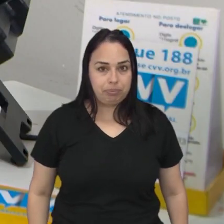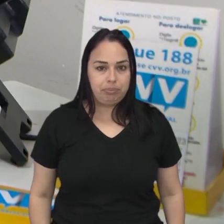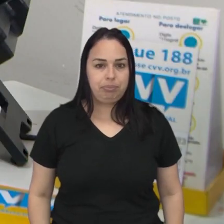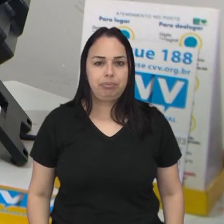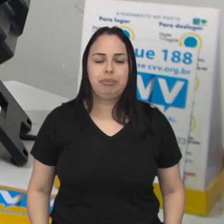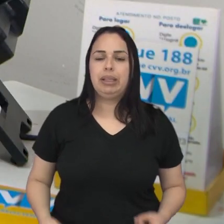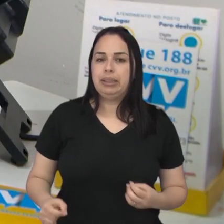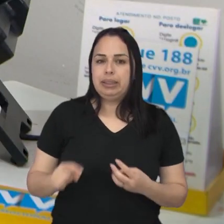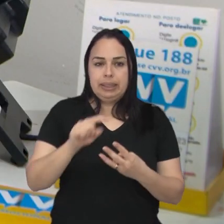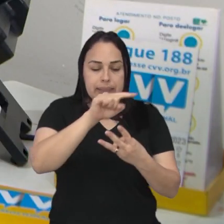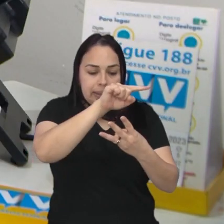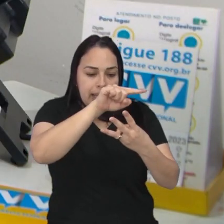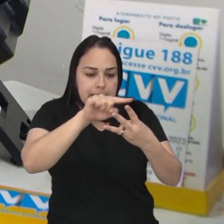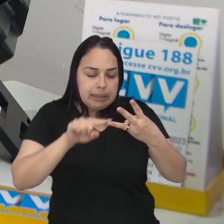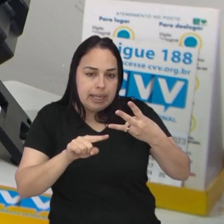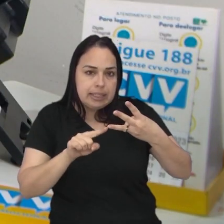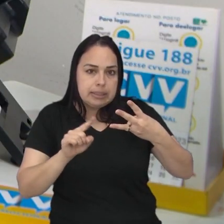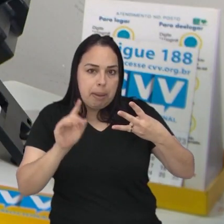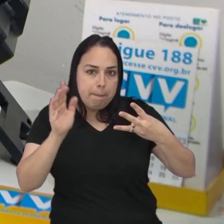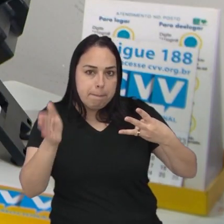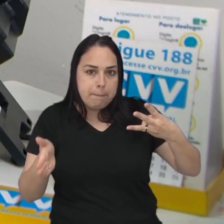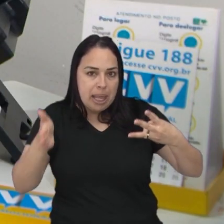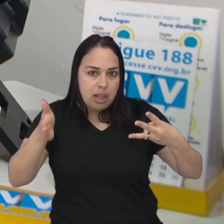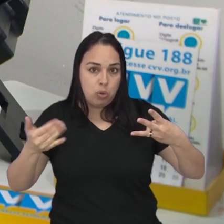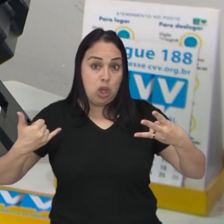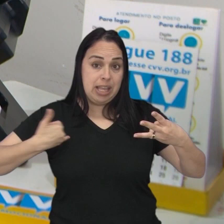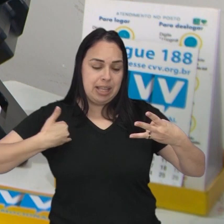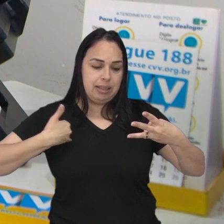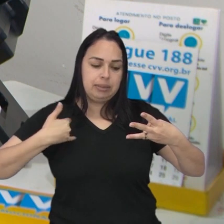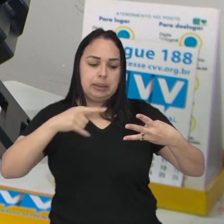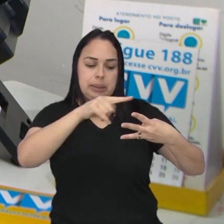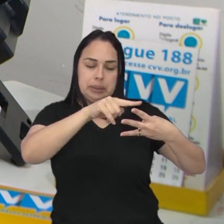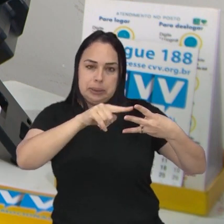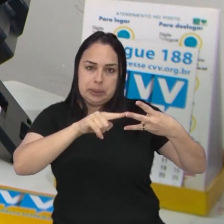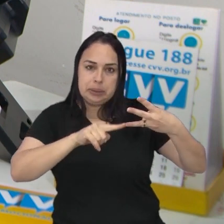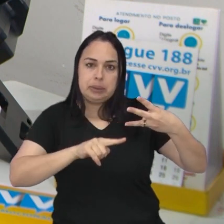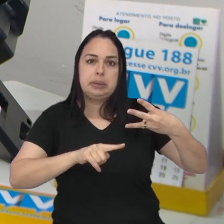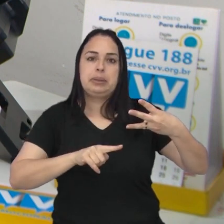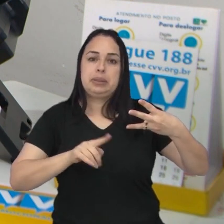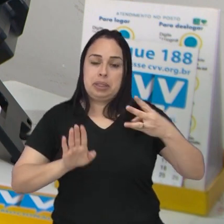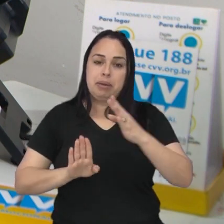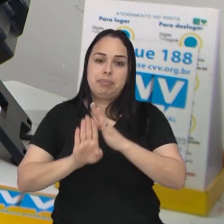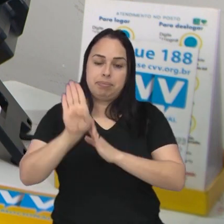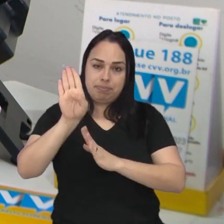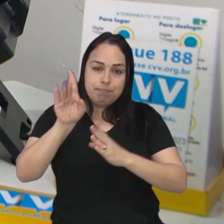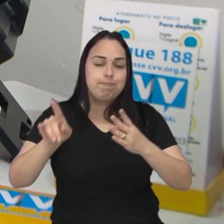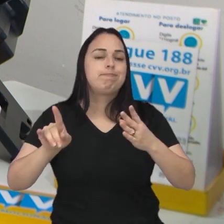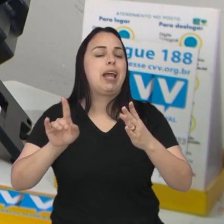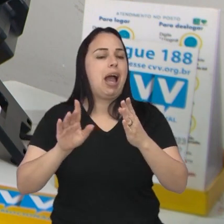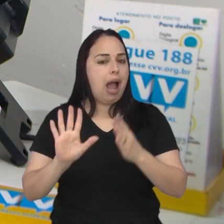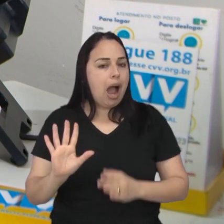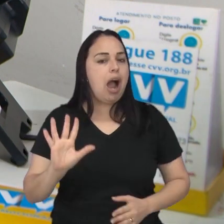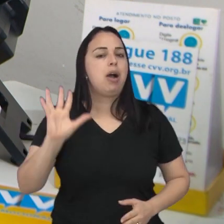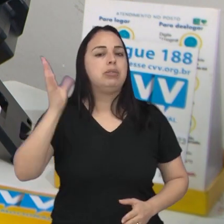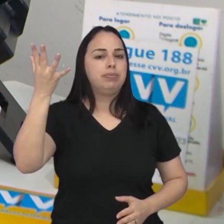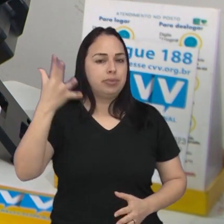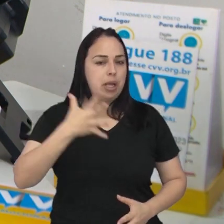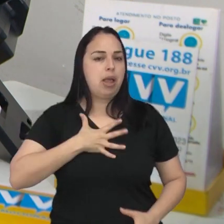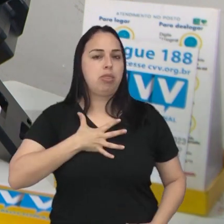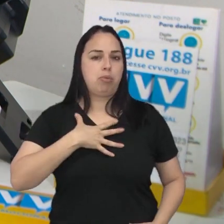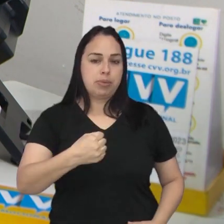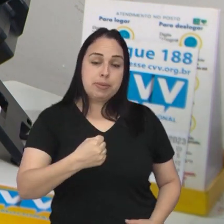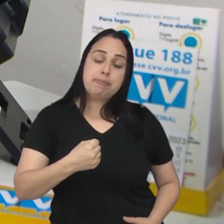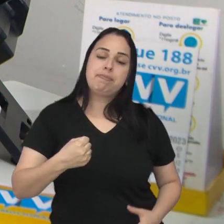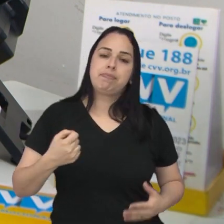Mas existem 3 faixas etárias que estão predominando um pouco, tem um